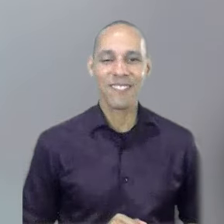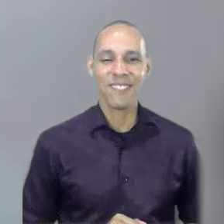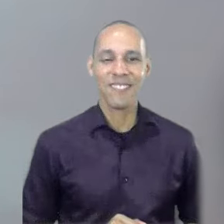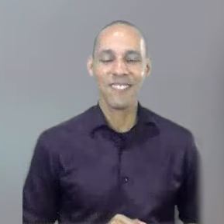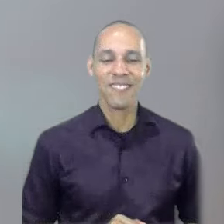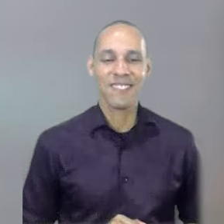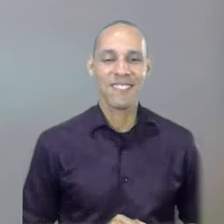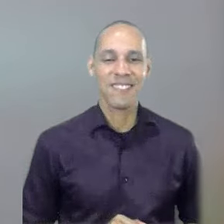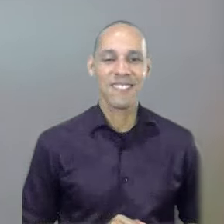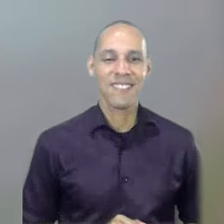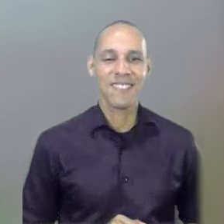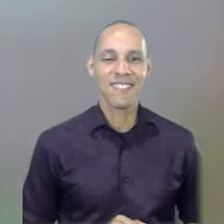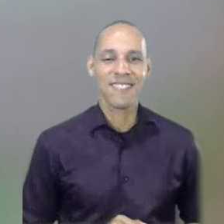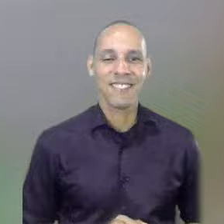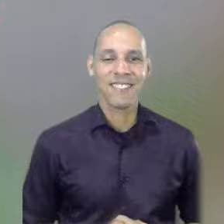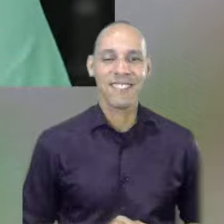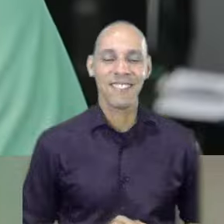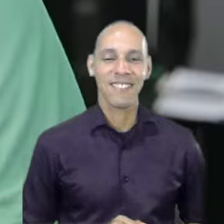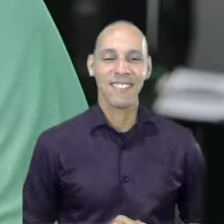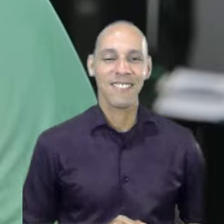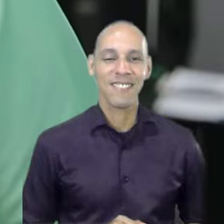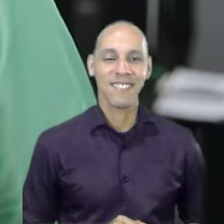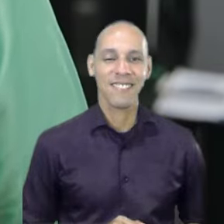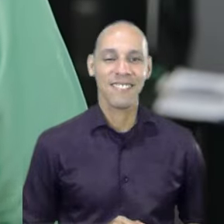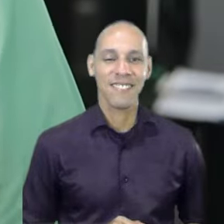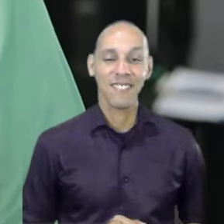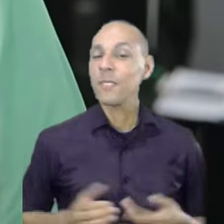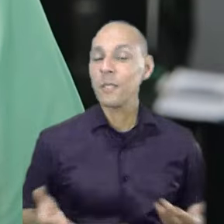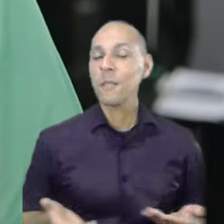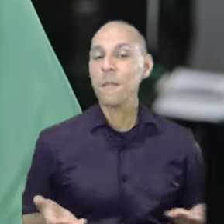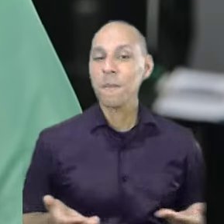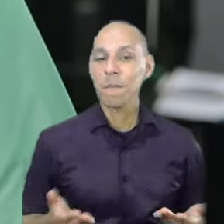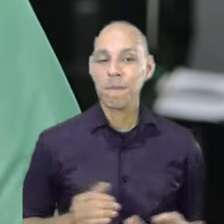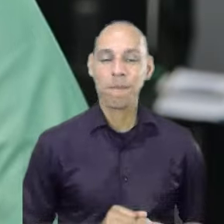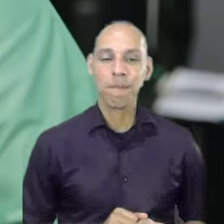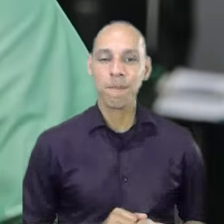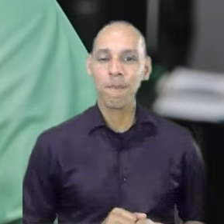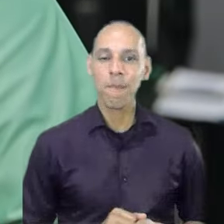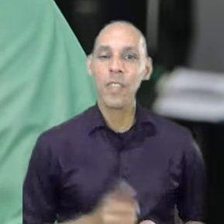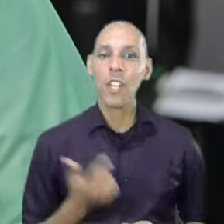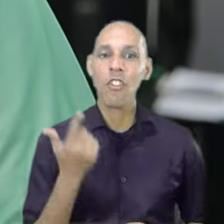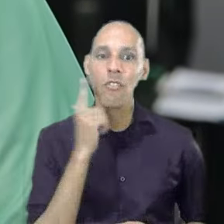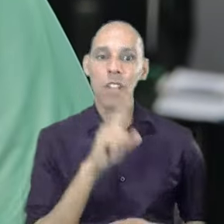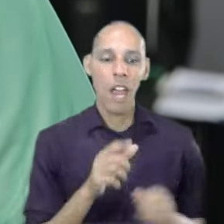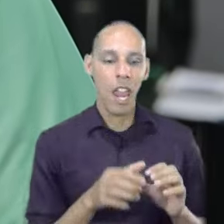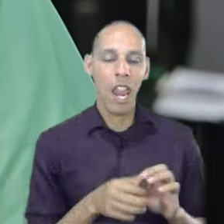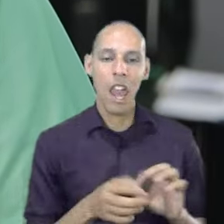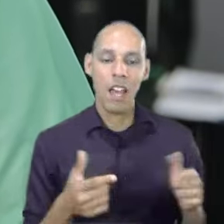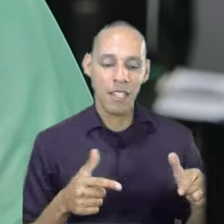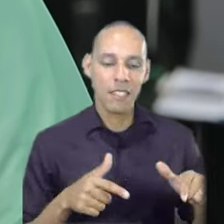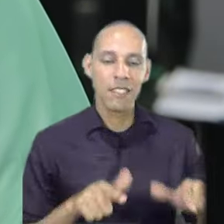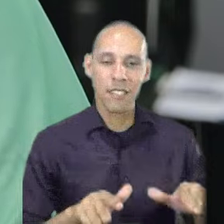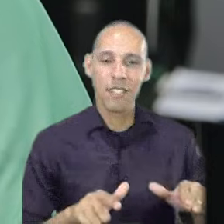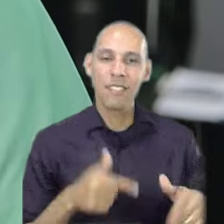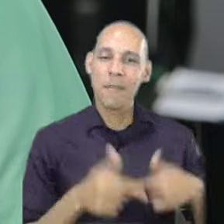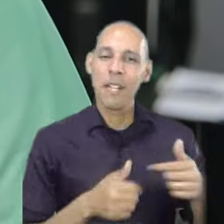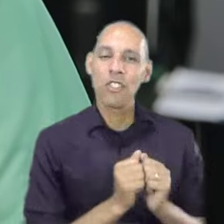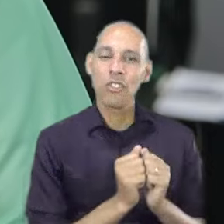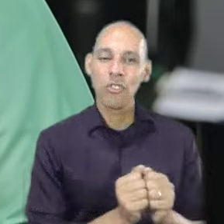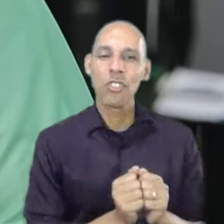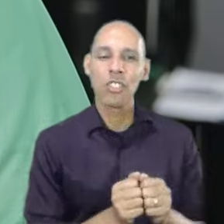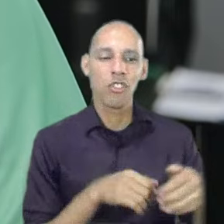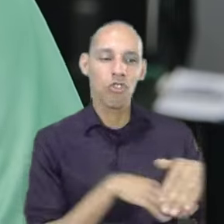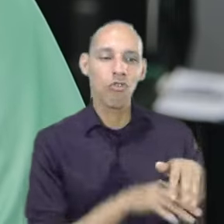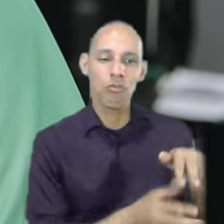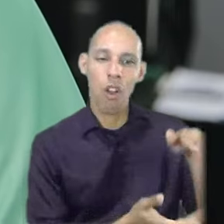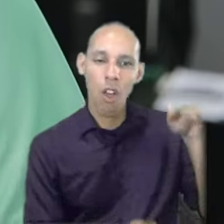Hoje, o licenciamento, nós temos considerando estoque, capital de giro,